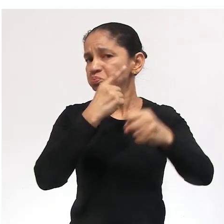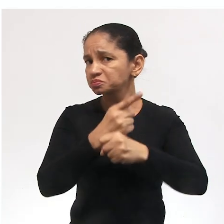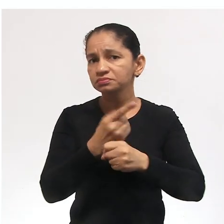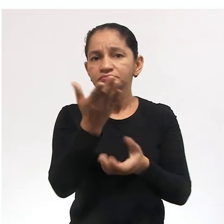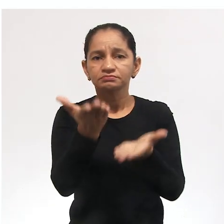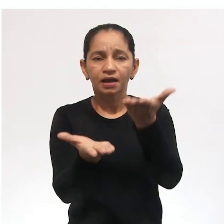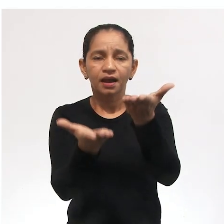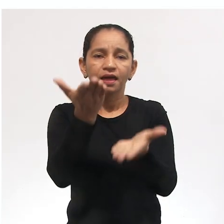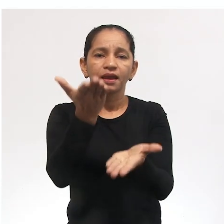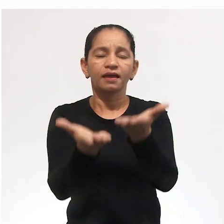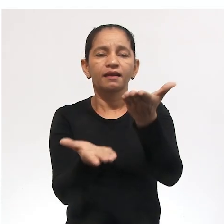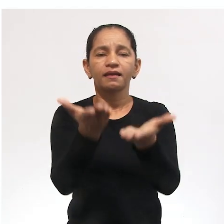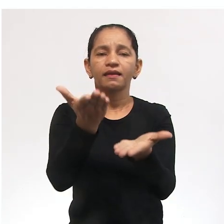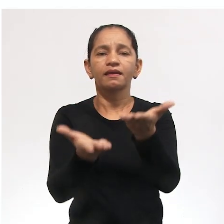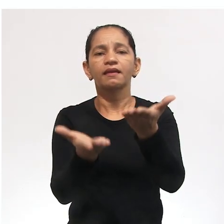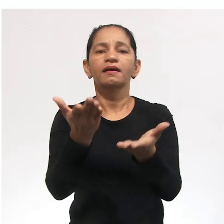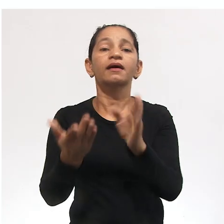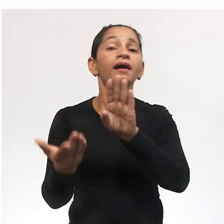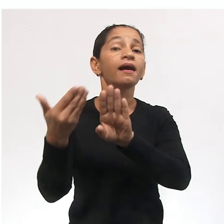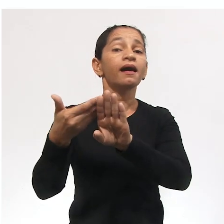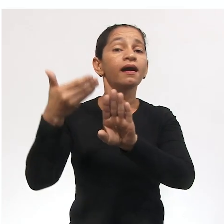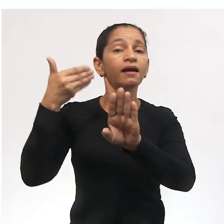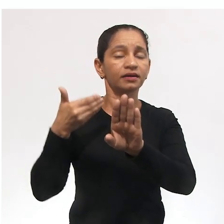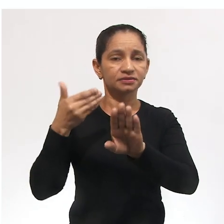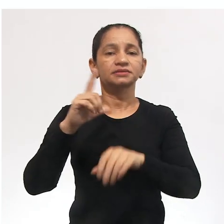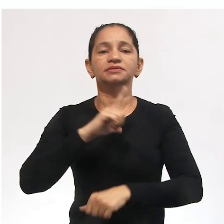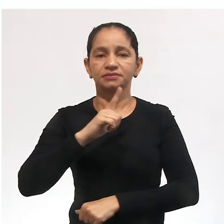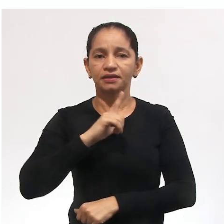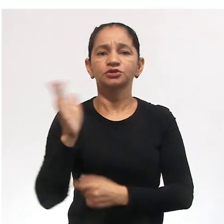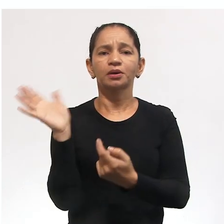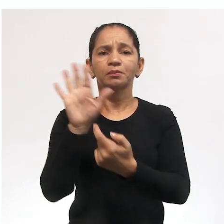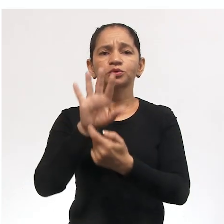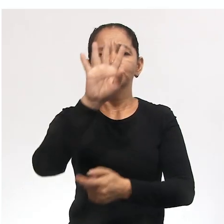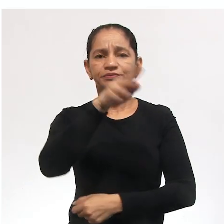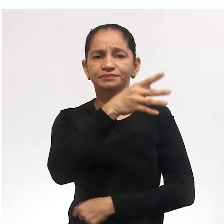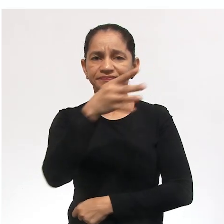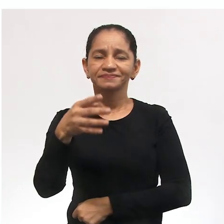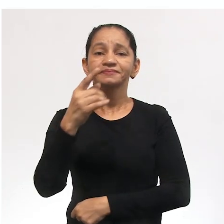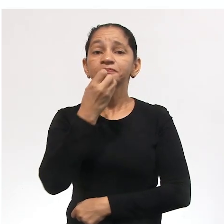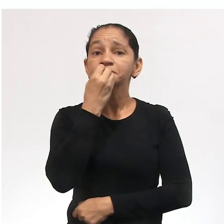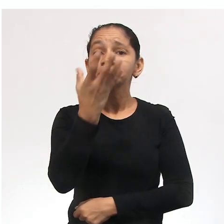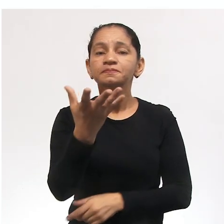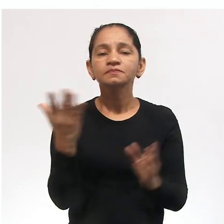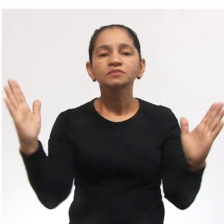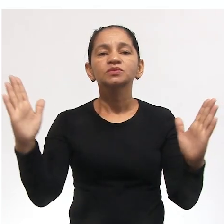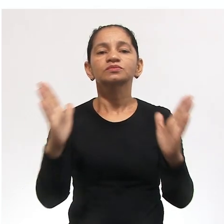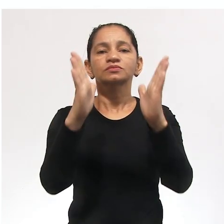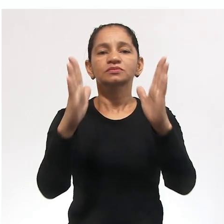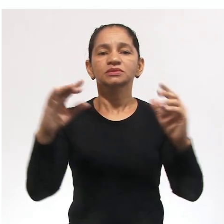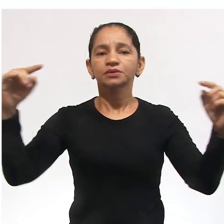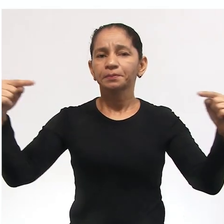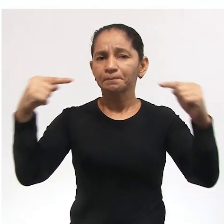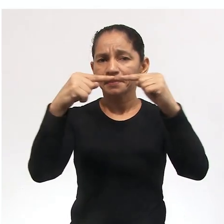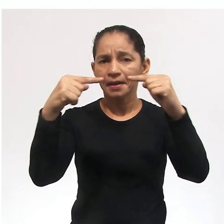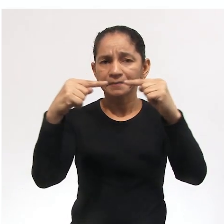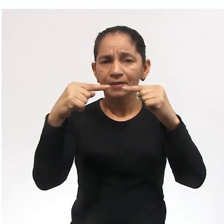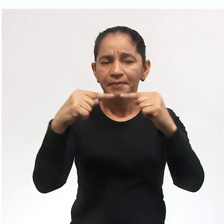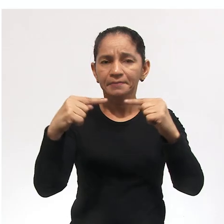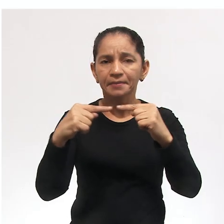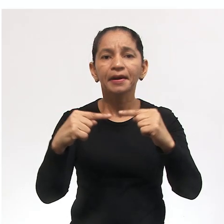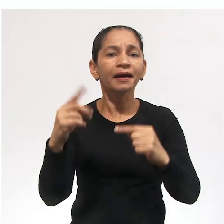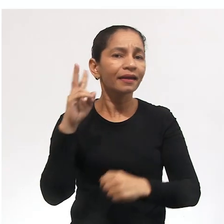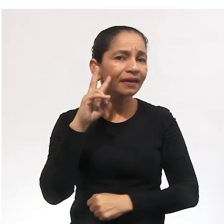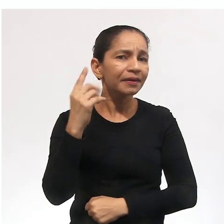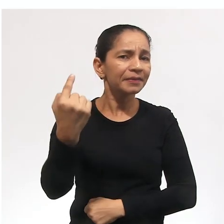balanço patrimonial, que a gente viu anterior, tá? O resultado do exercício é apurado por meio de confronto de receitas e despesas, que a gente viu